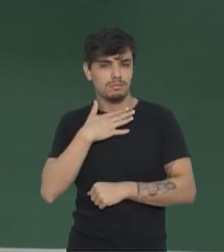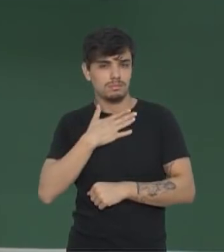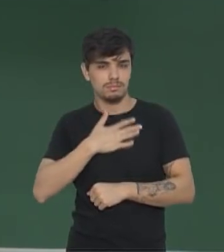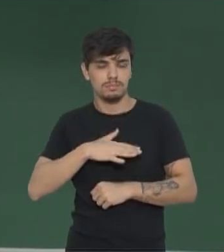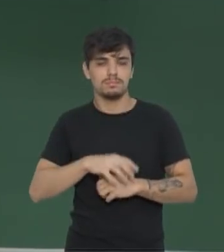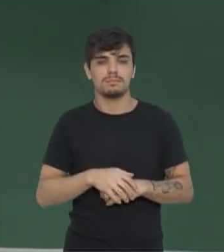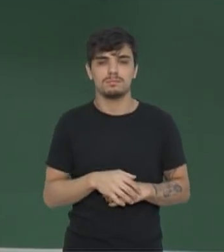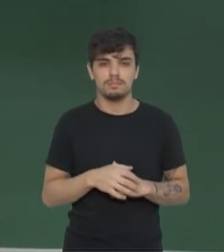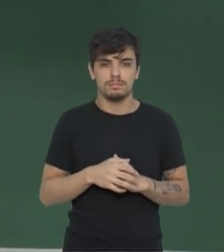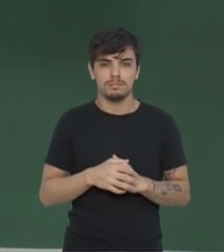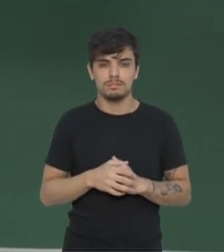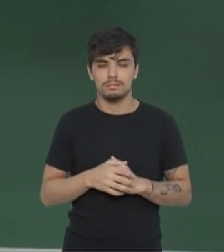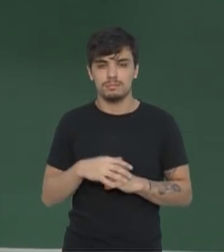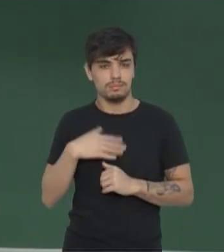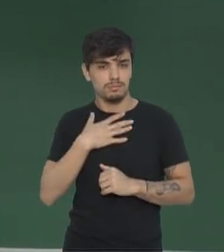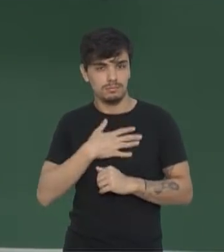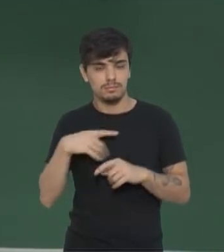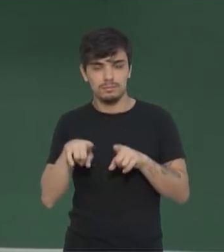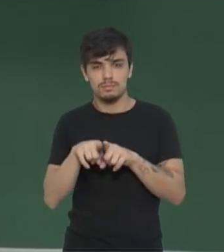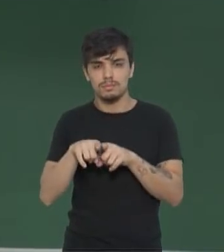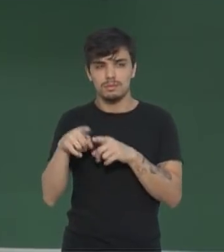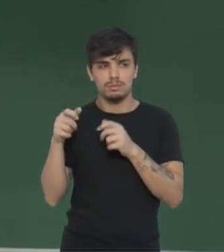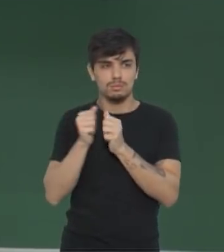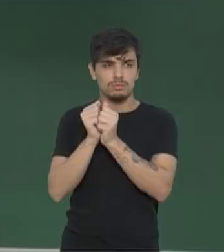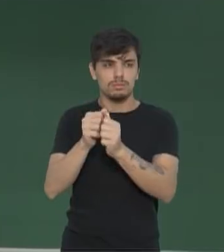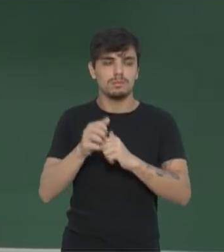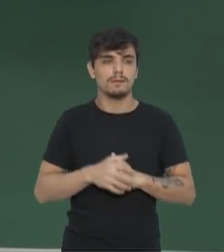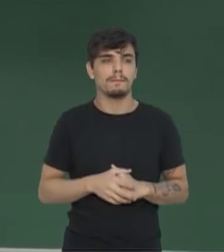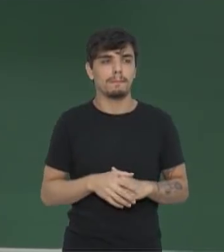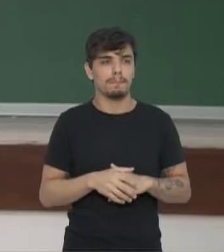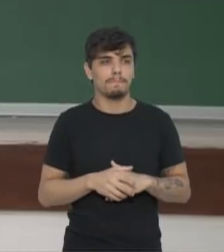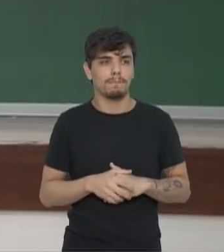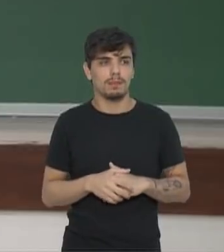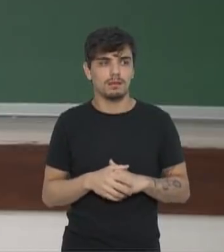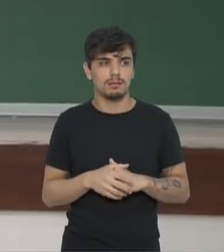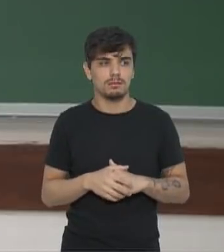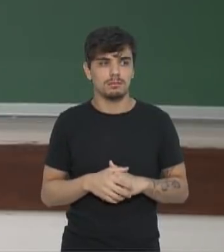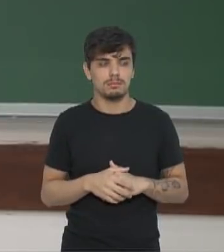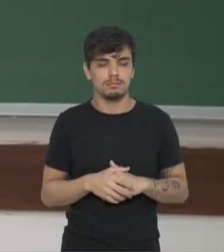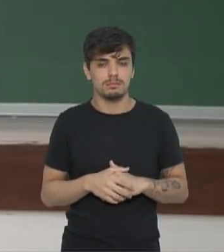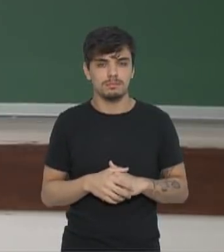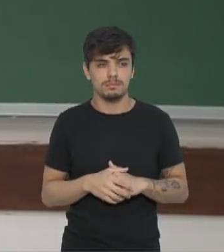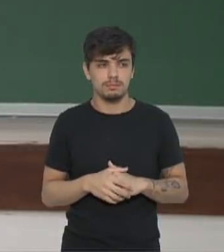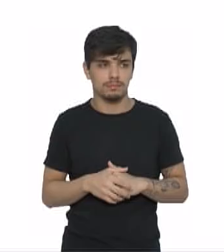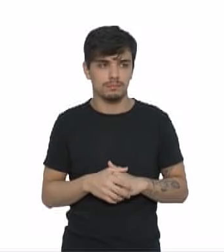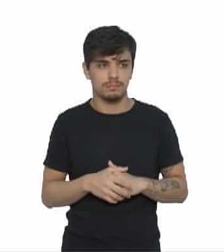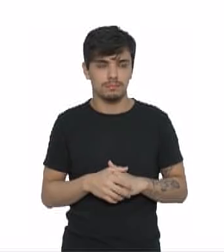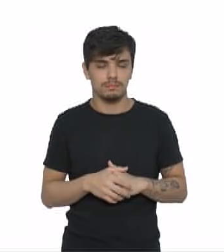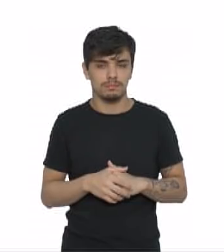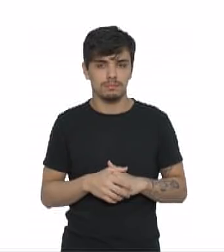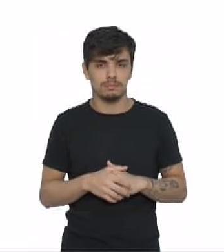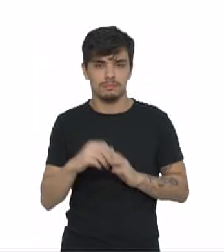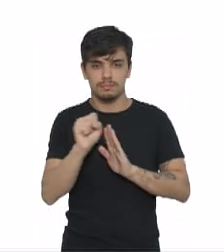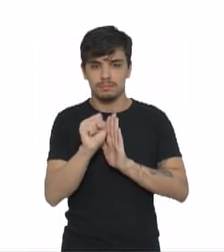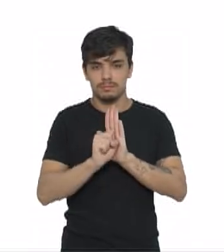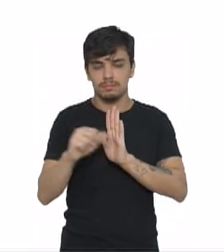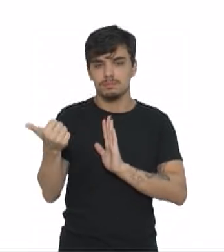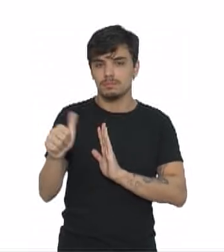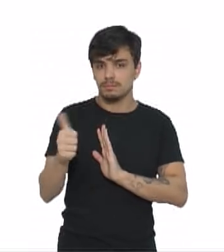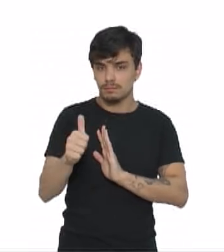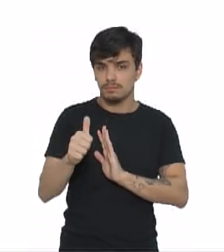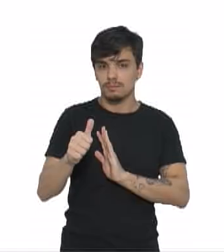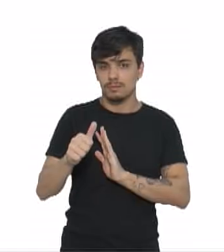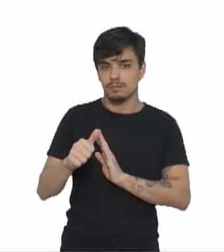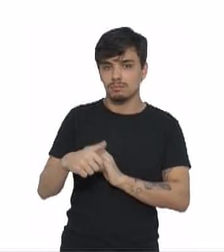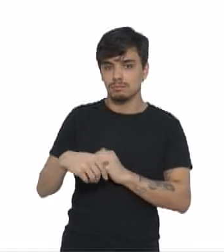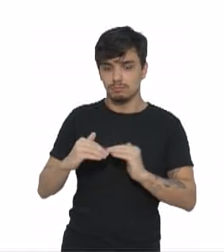O poder telecinético vai junto com vocês nessa aí. Vamos responder juntos então, galerinha, do 7º ano. No século XI, um nobre